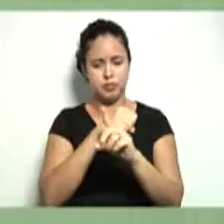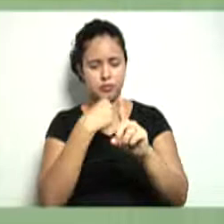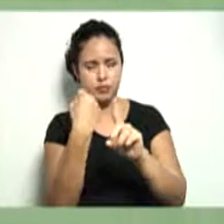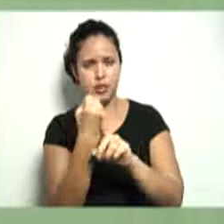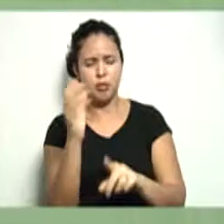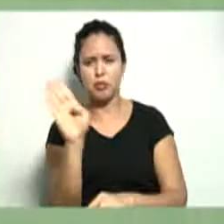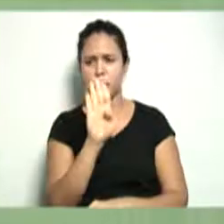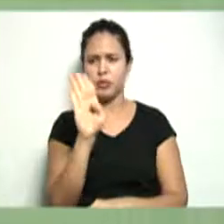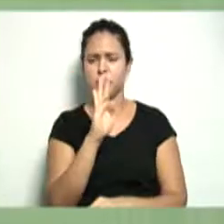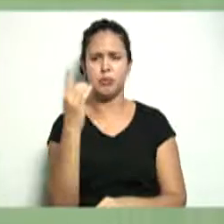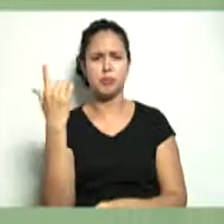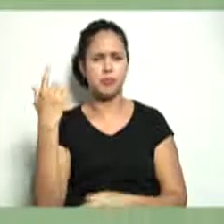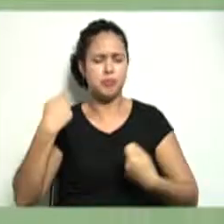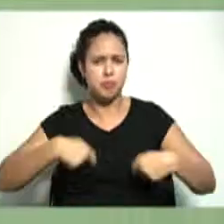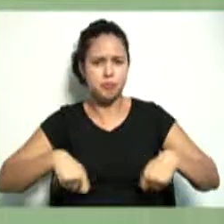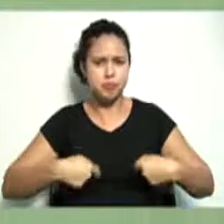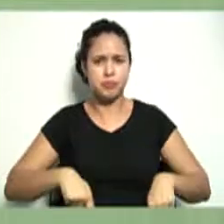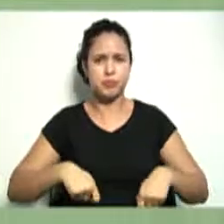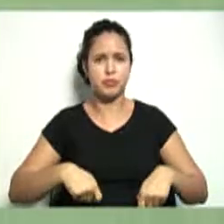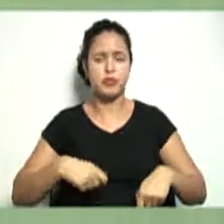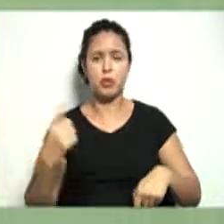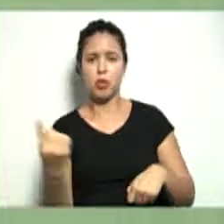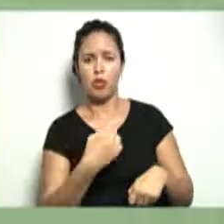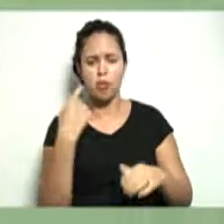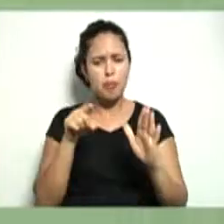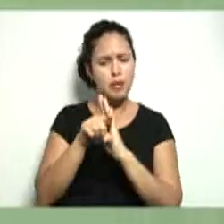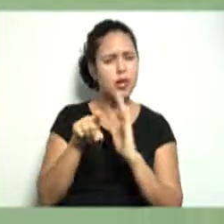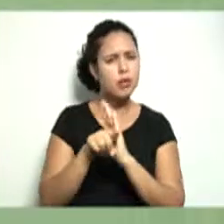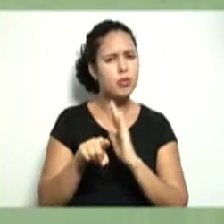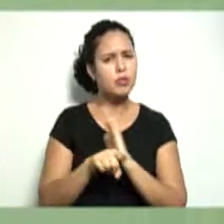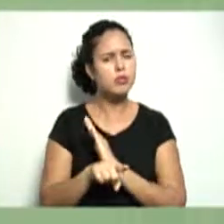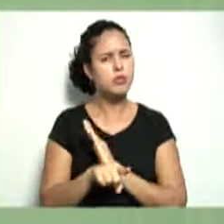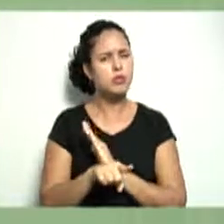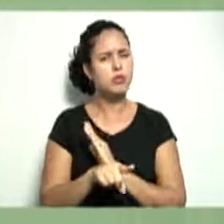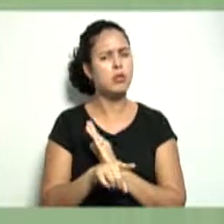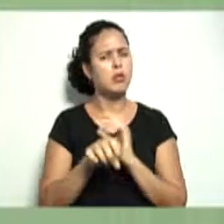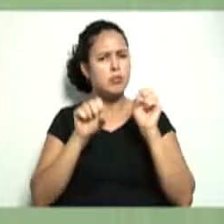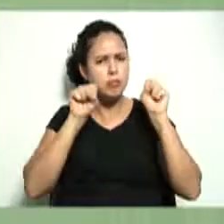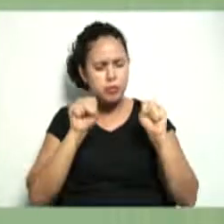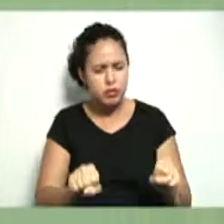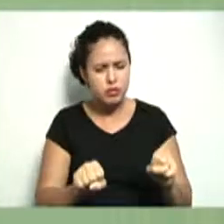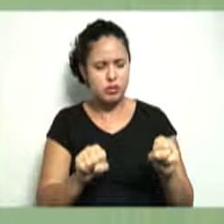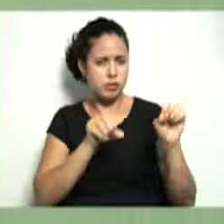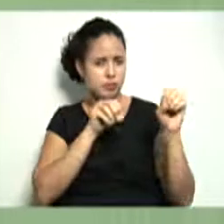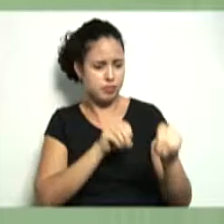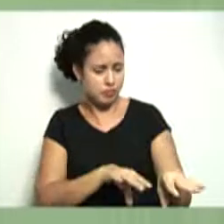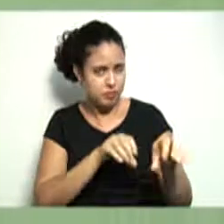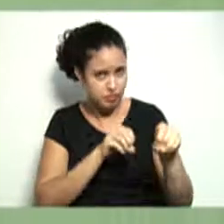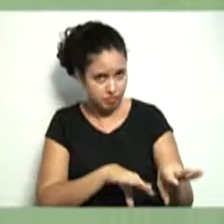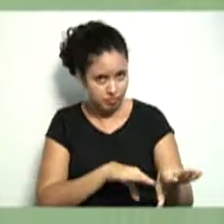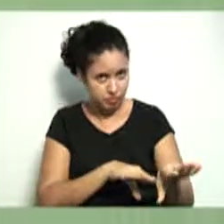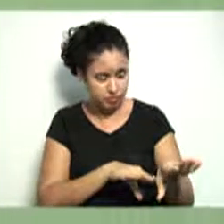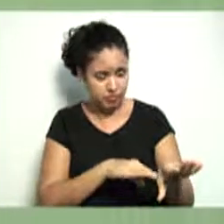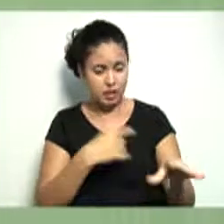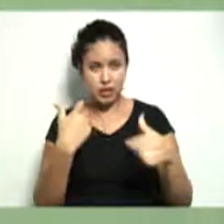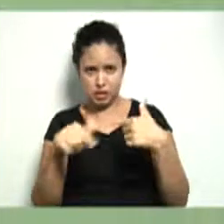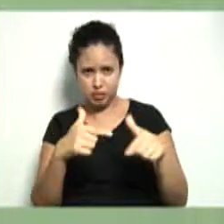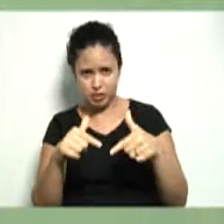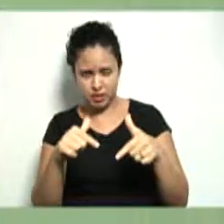Fazemos os seguintes questionamentos. É possível ensinar a trabalhar?